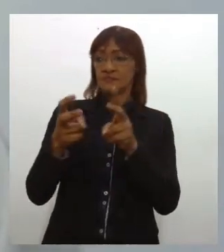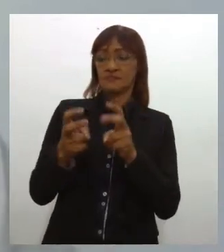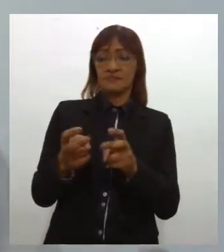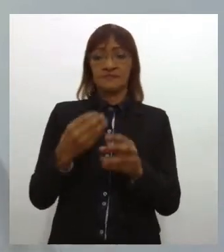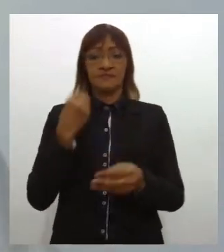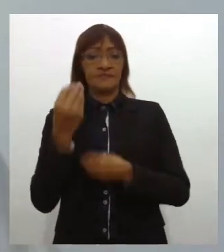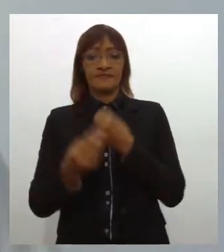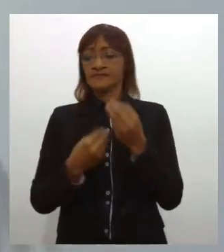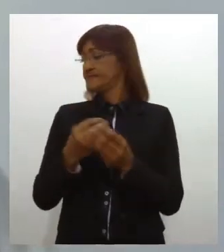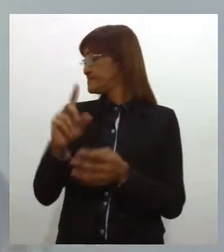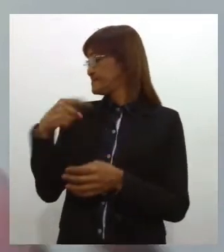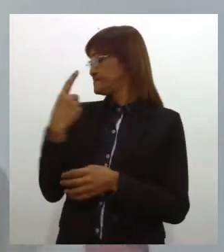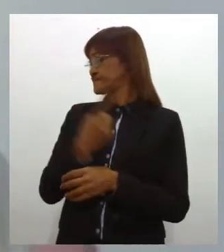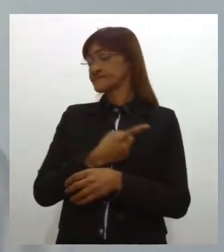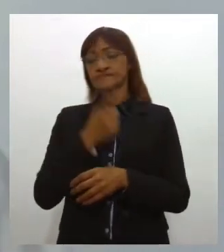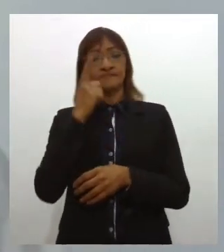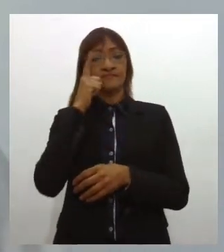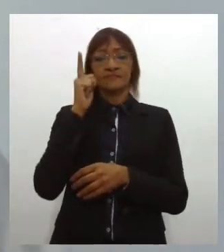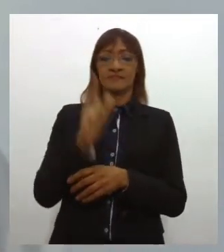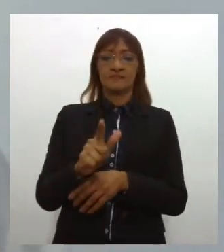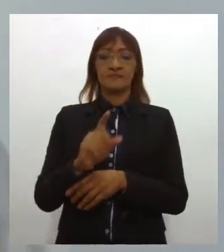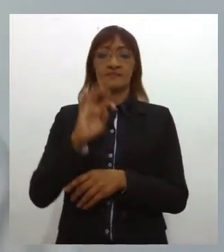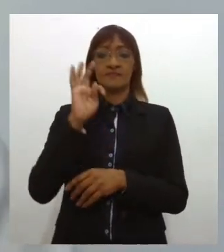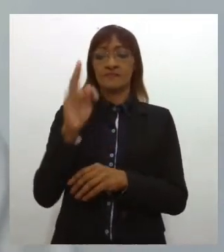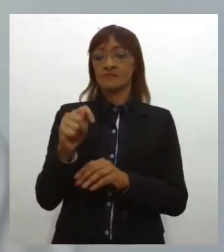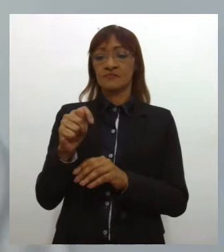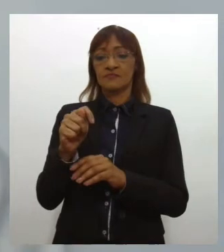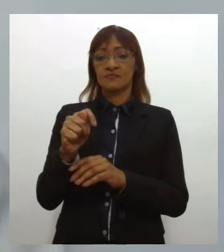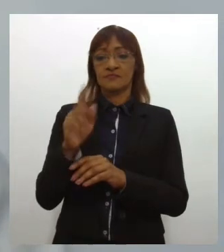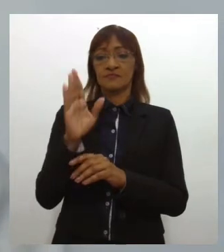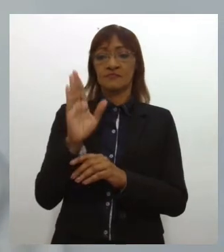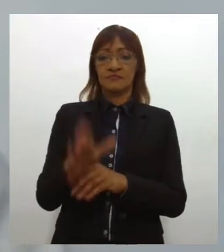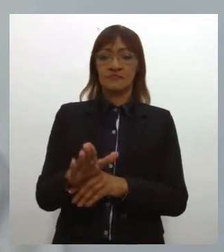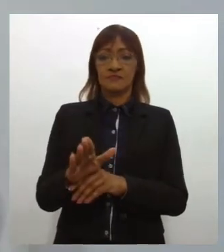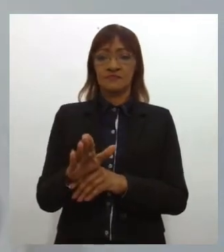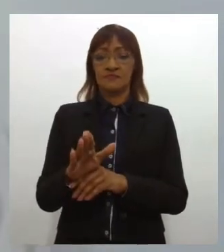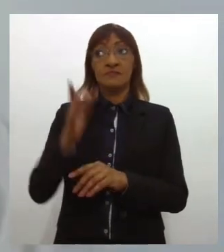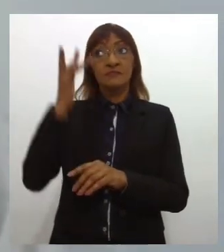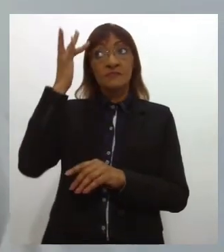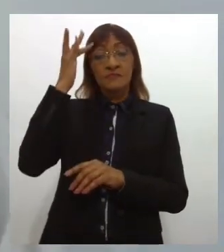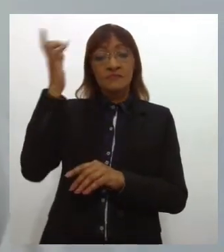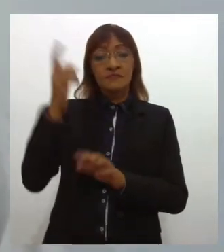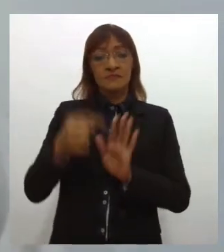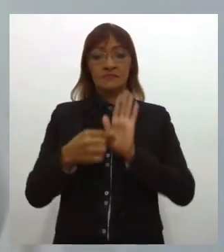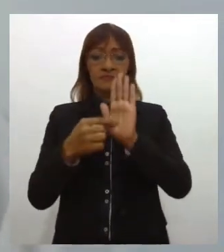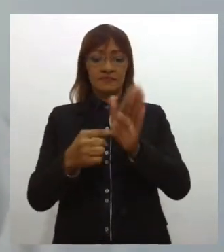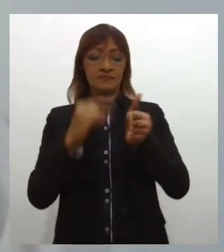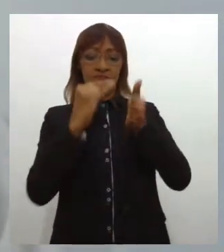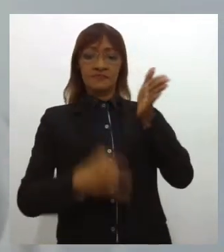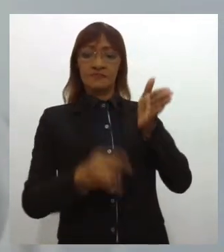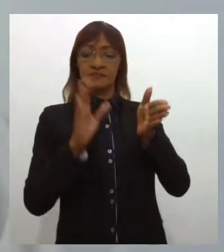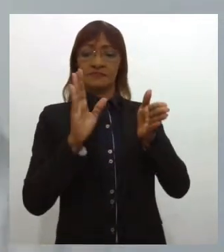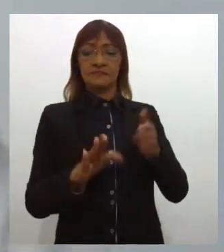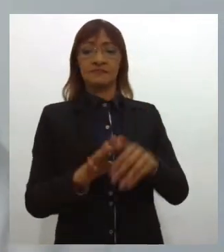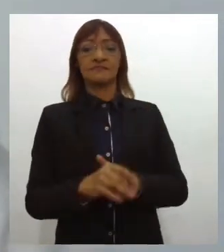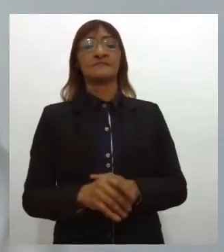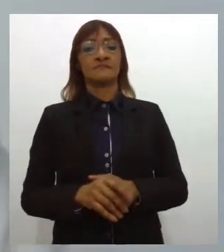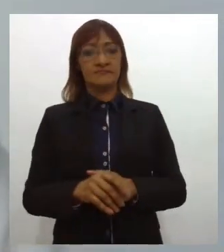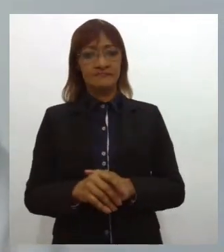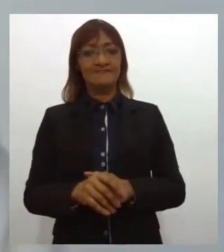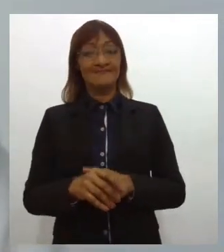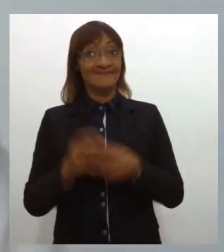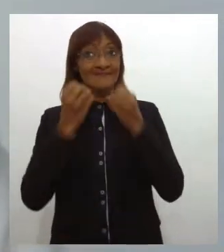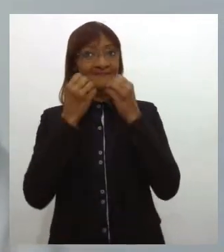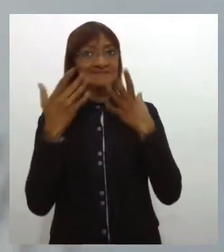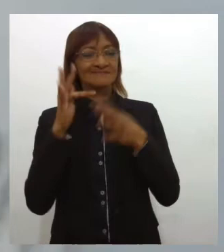e nós conseguimos convergir tudo isso em um documento que vai ser apresentado amanhã e traz, assim, boas expectativas